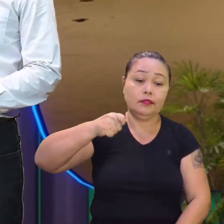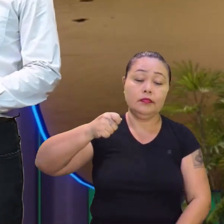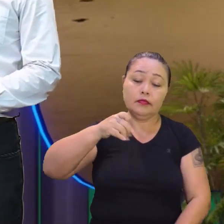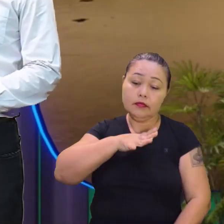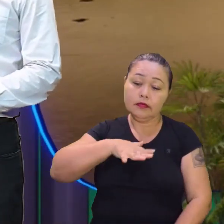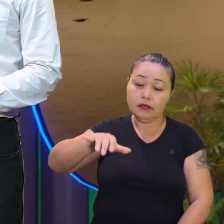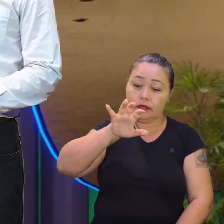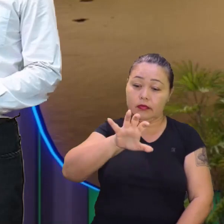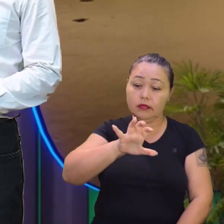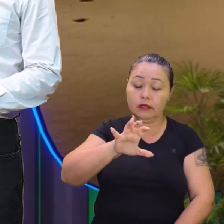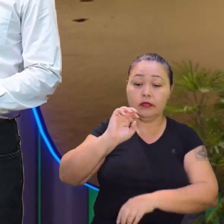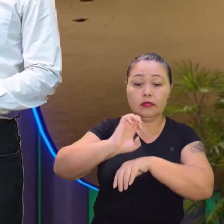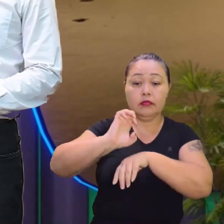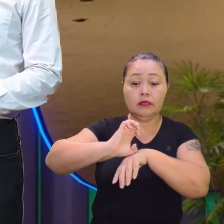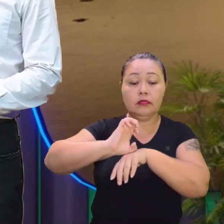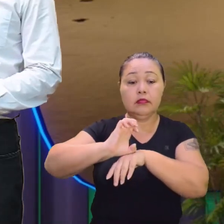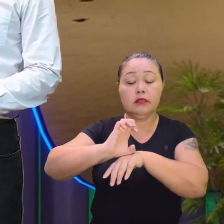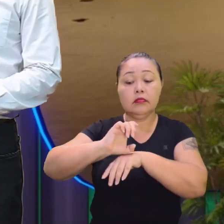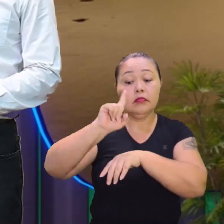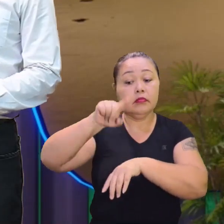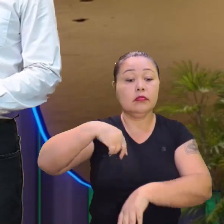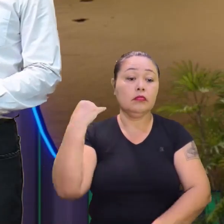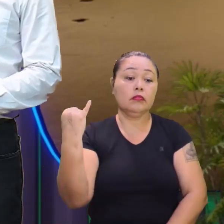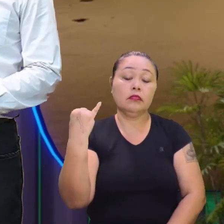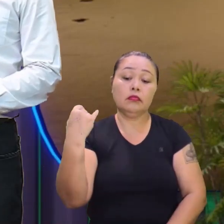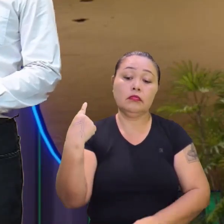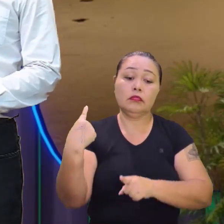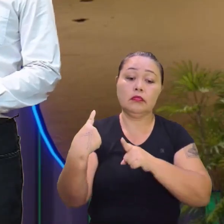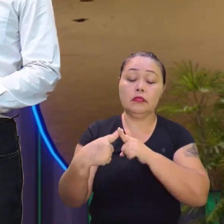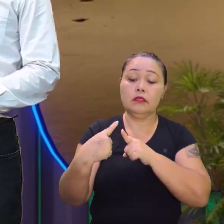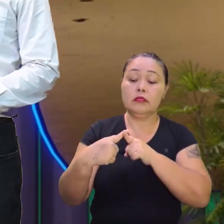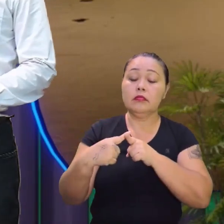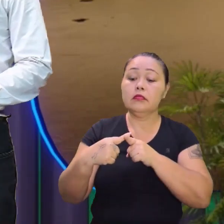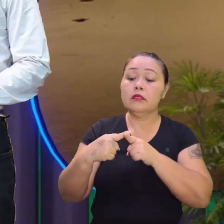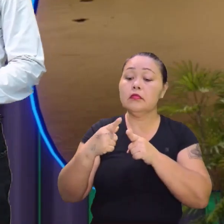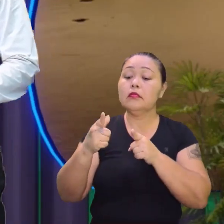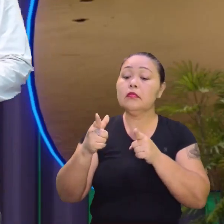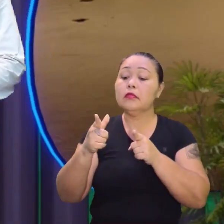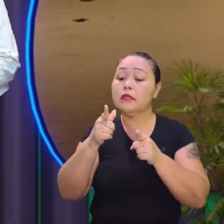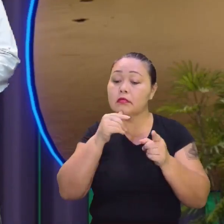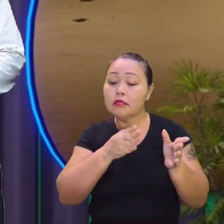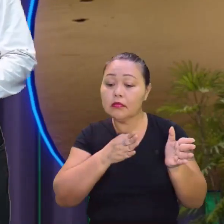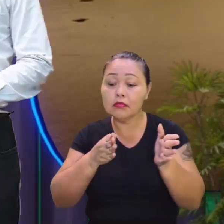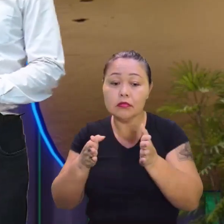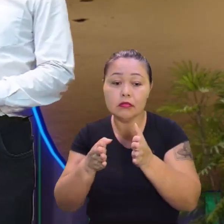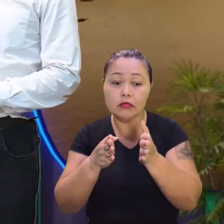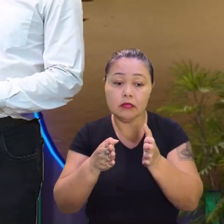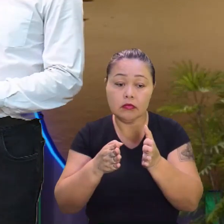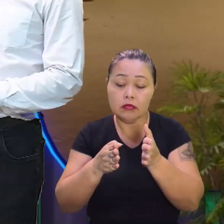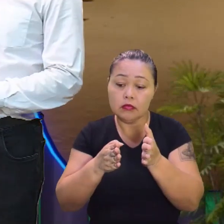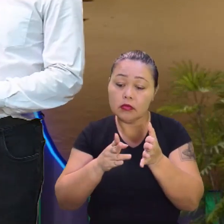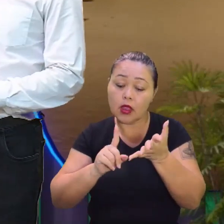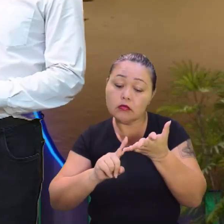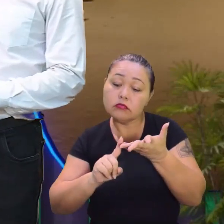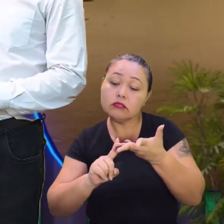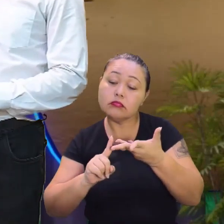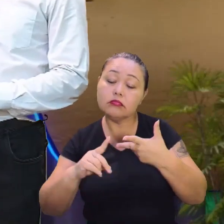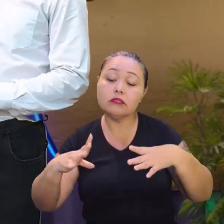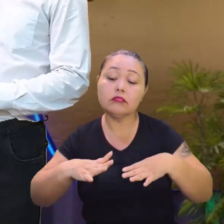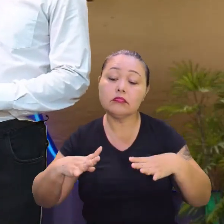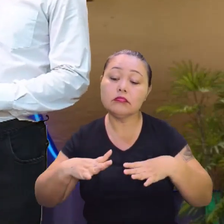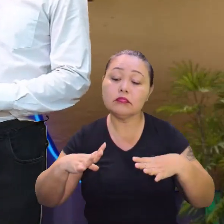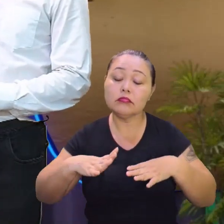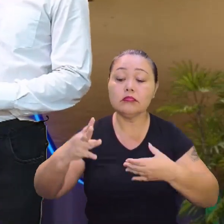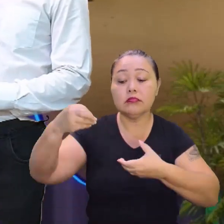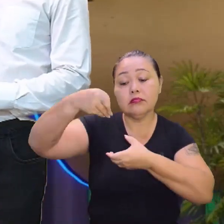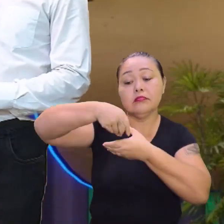aquela região central do estado, e é muito importante porque é um rio que vai passar por várias cidades do estado